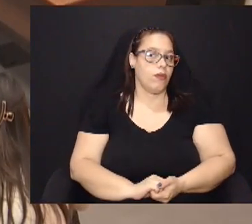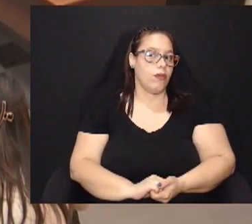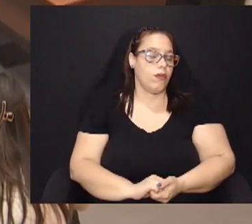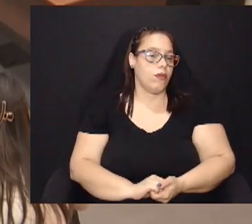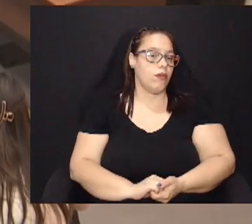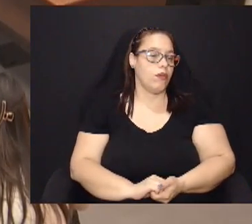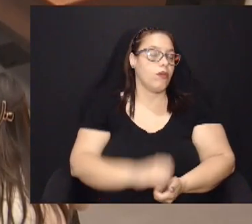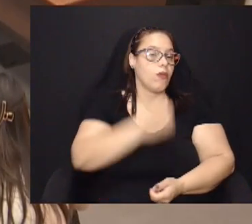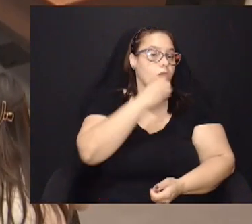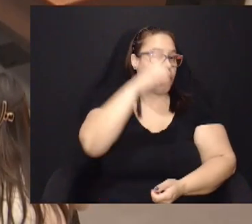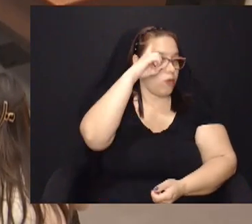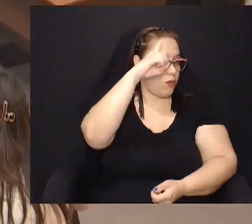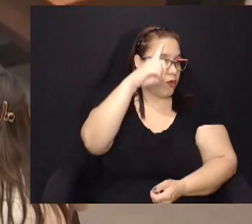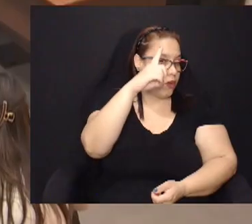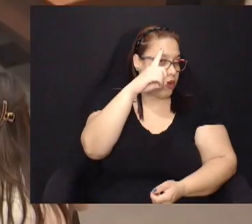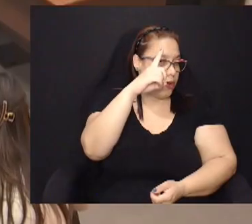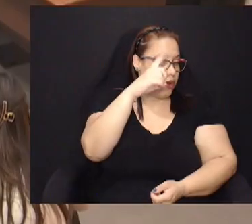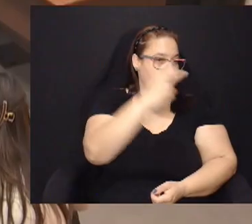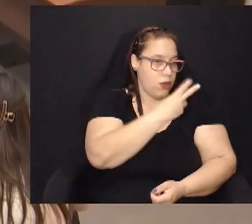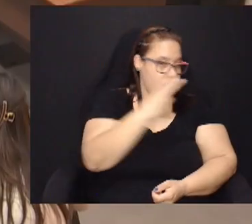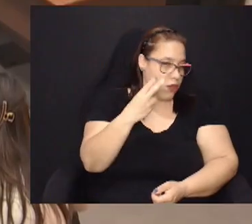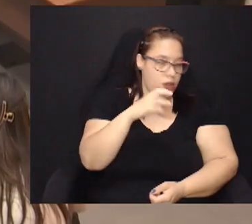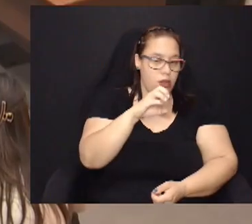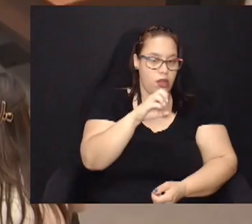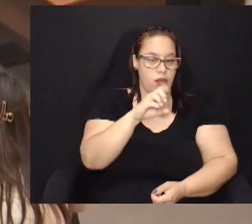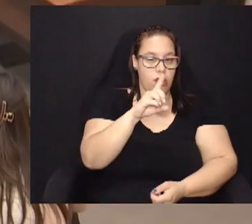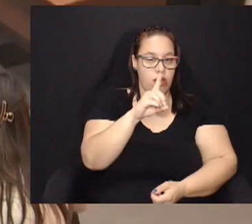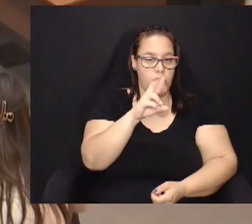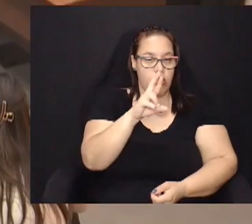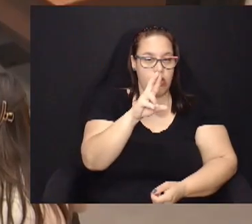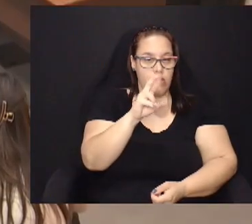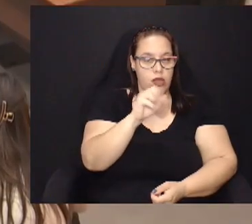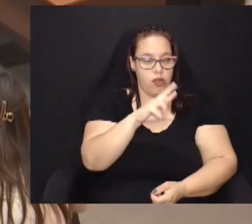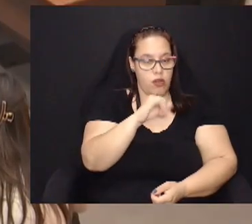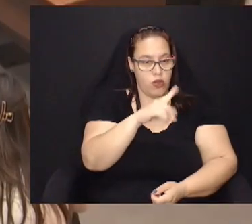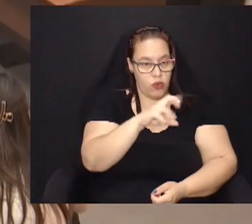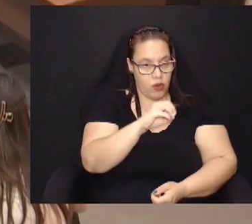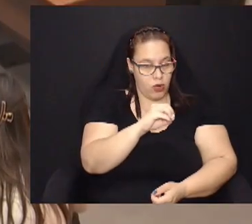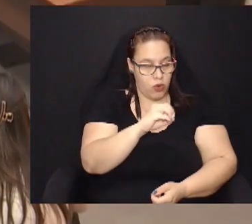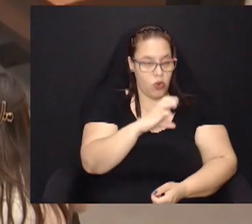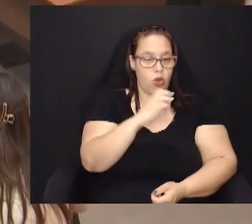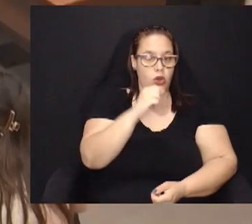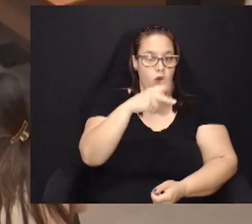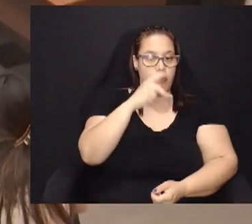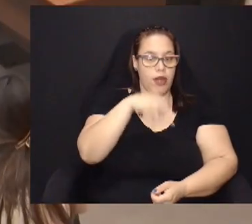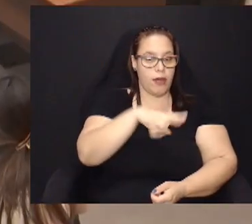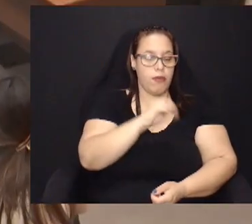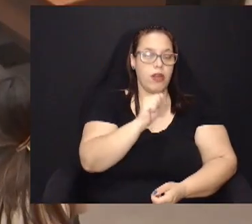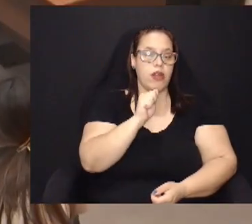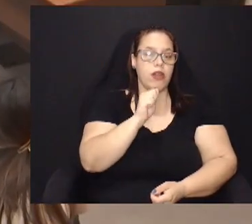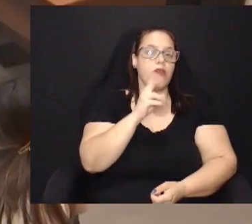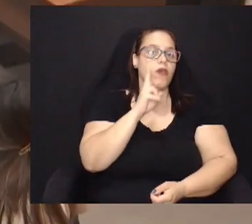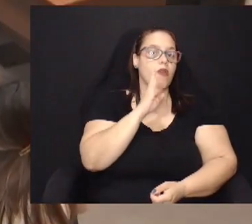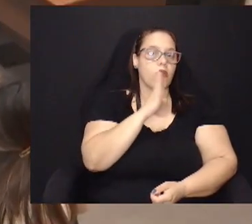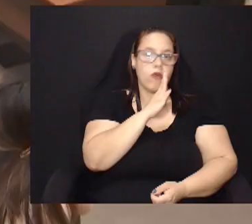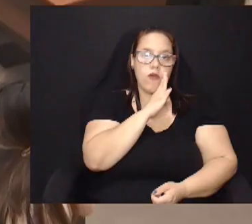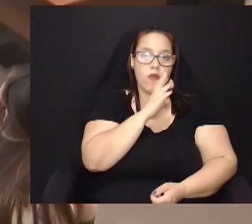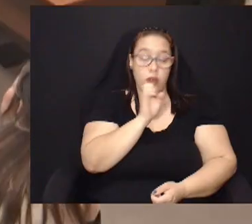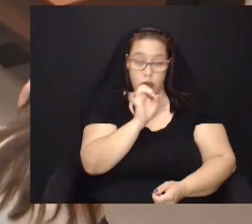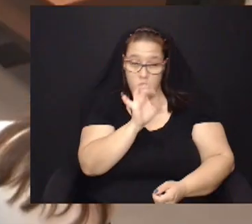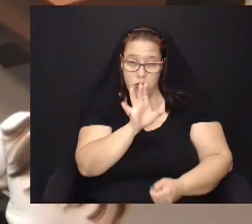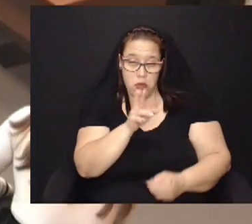Bom dia a todos. Meu nome é Eduardo Rossi, eu sou do Copacabana Bar. Só uma observação, acredito que